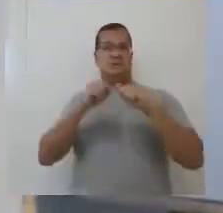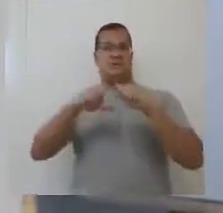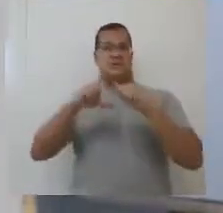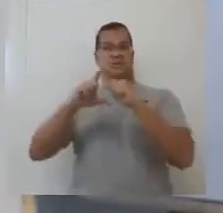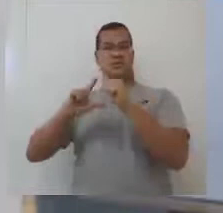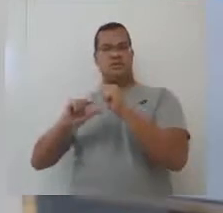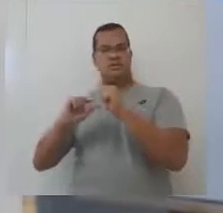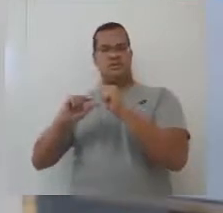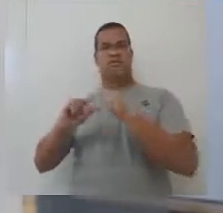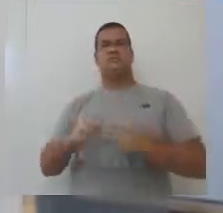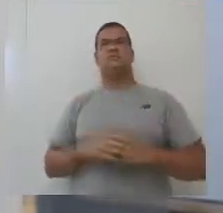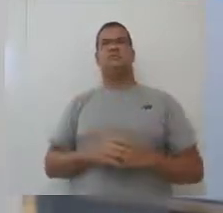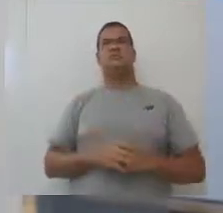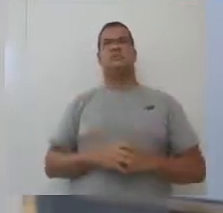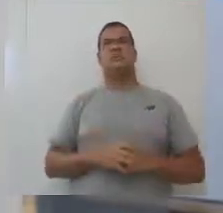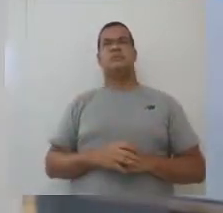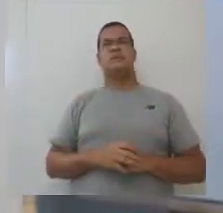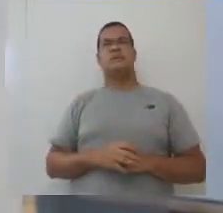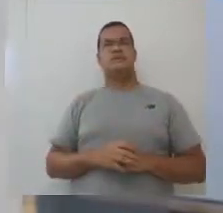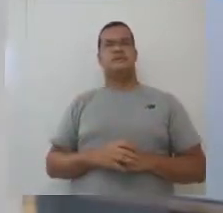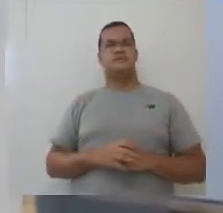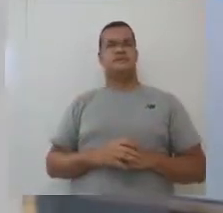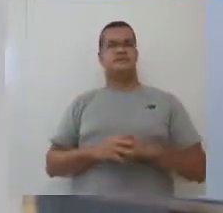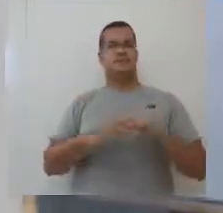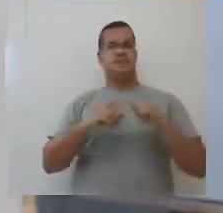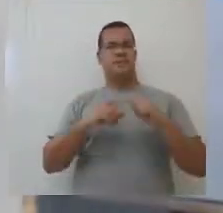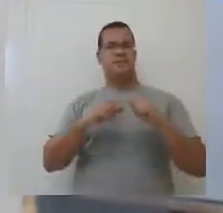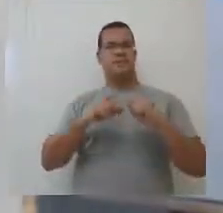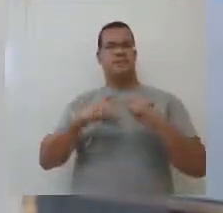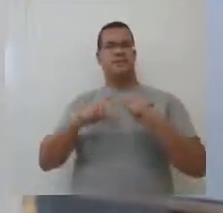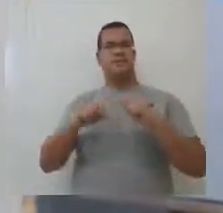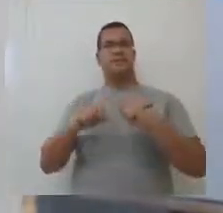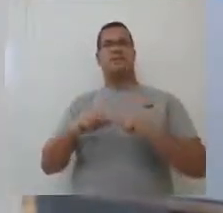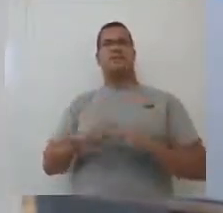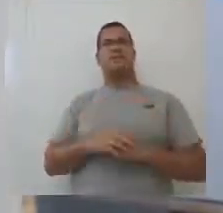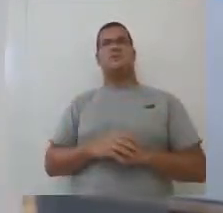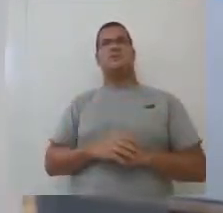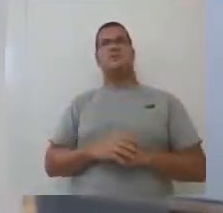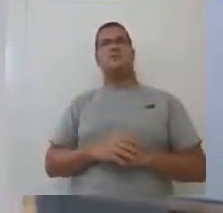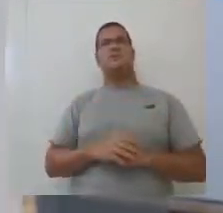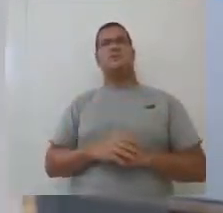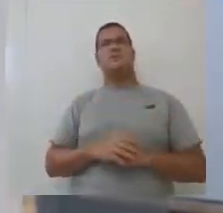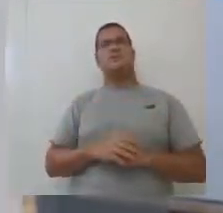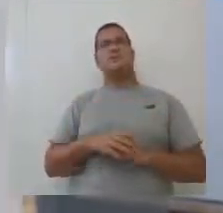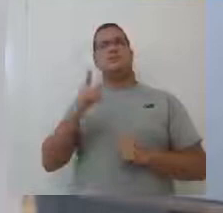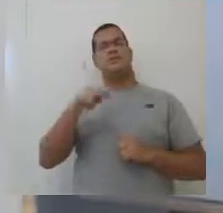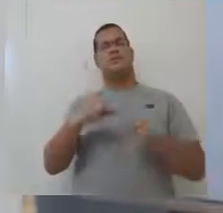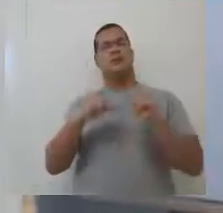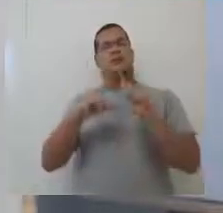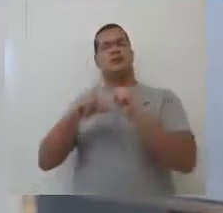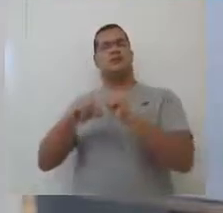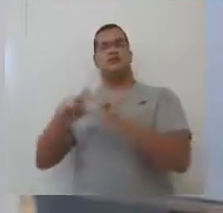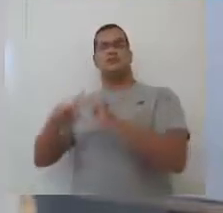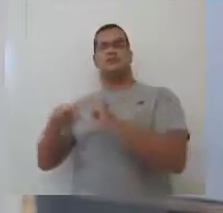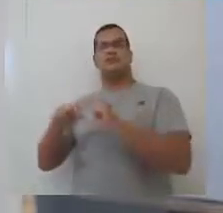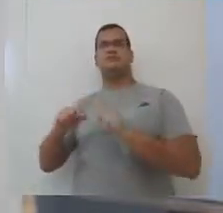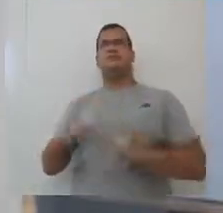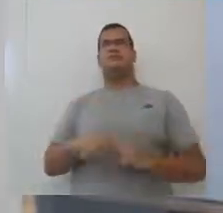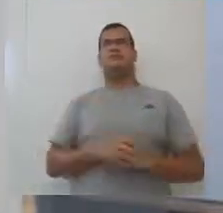azão, azinho, ó, e azão com azinho vai dar azão, azinho. E por último, você vai ter aqui,